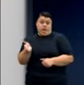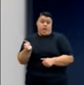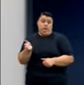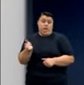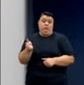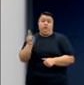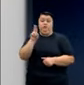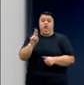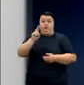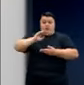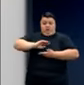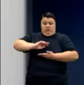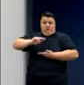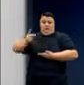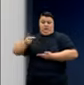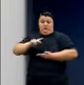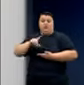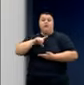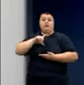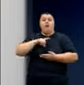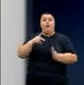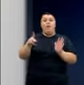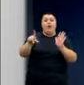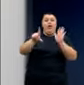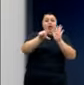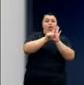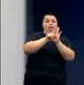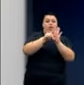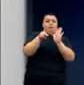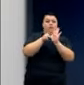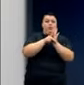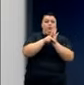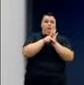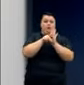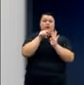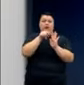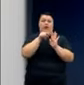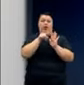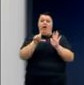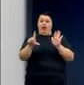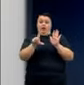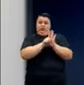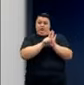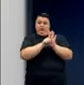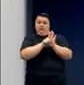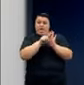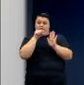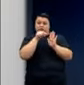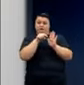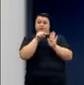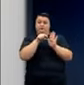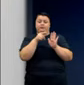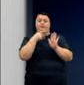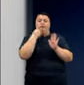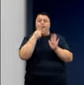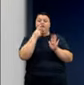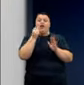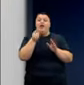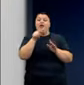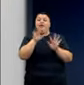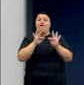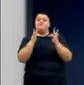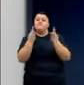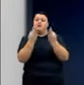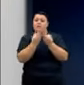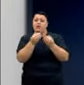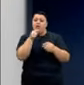Então, nós temos uma lei de transplante que ela diz o seguinte, né? A legislação em vigor, ela vai determinar que a família ela